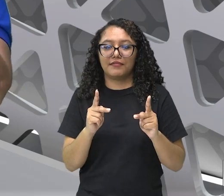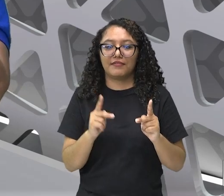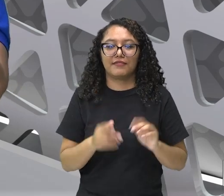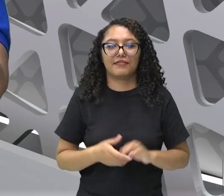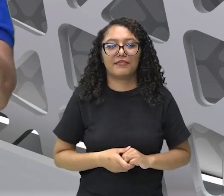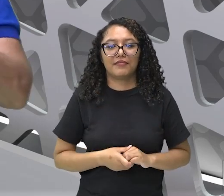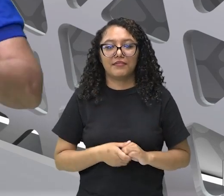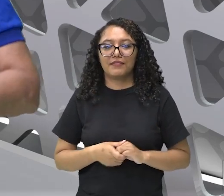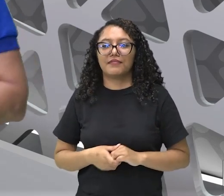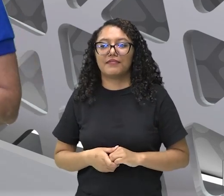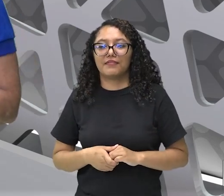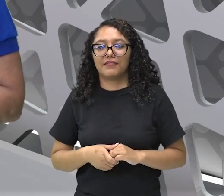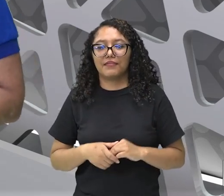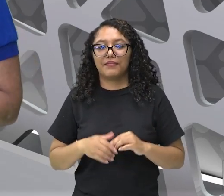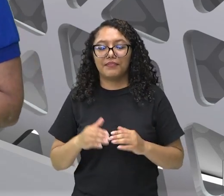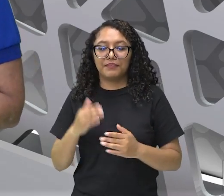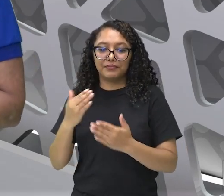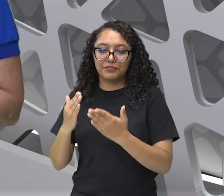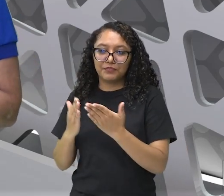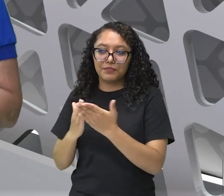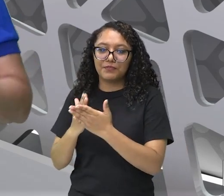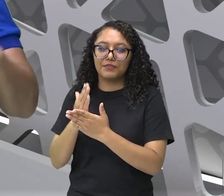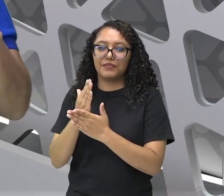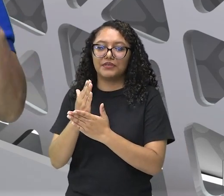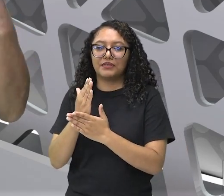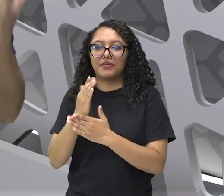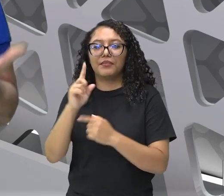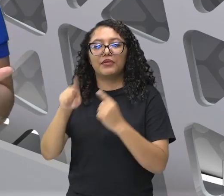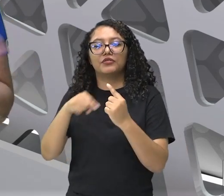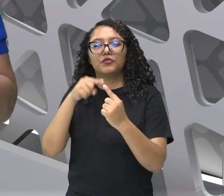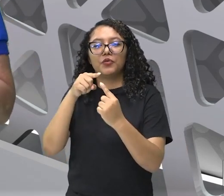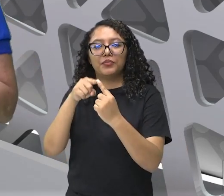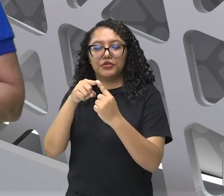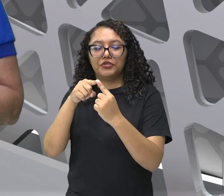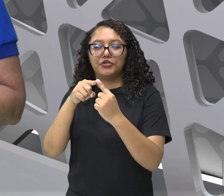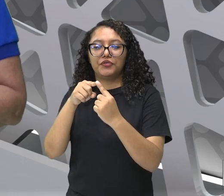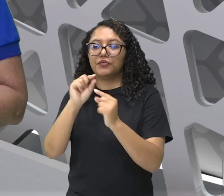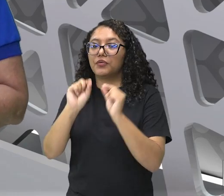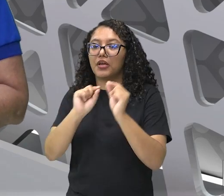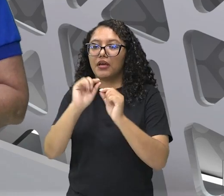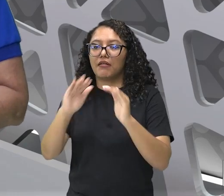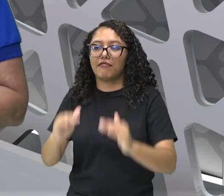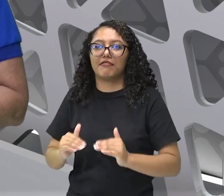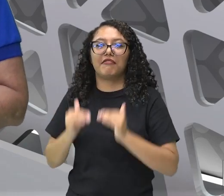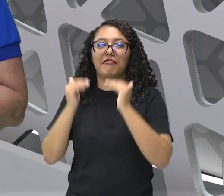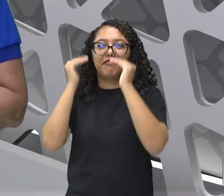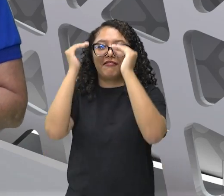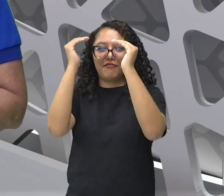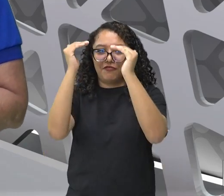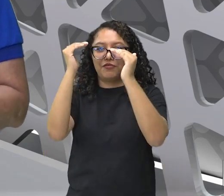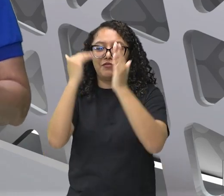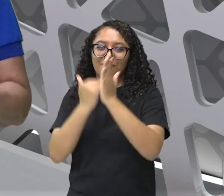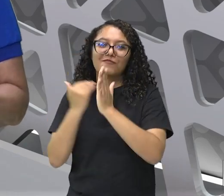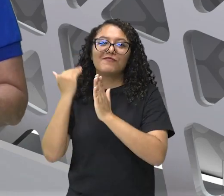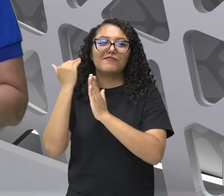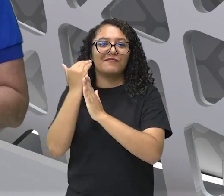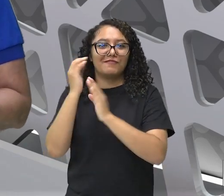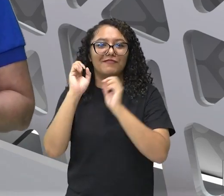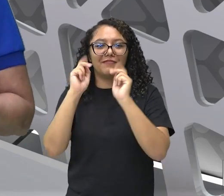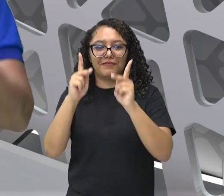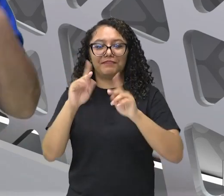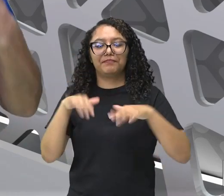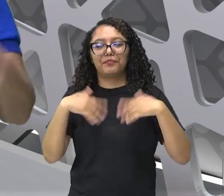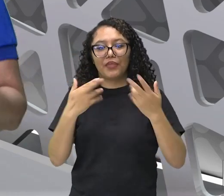perpassar sobre, para chegar aonde? A evolução. Ok, pessoal?